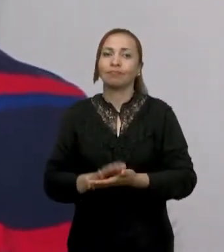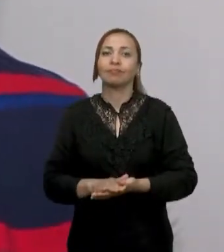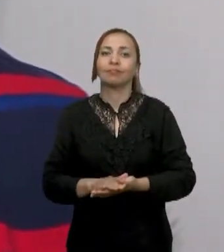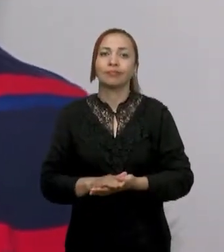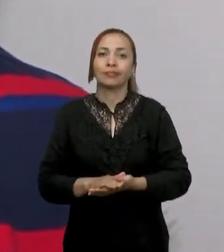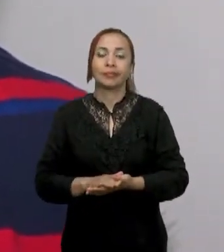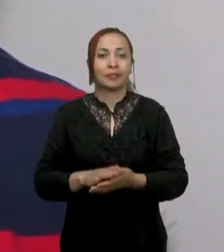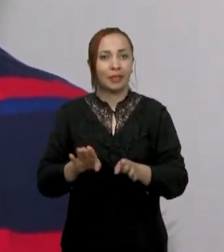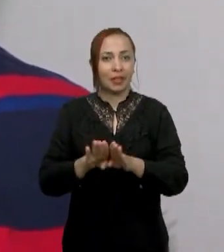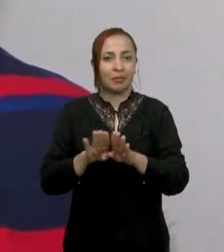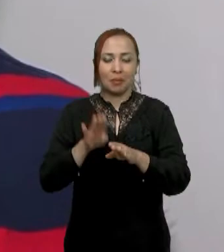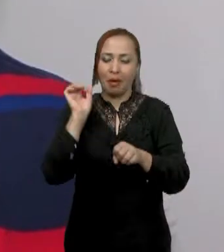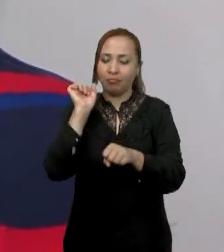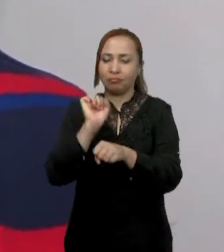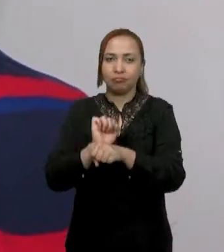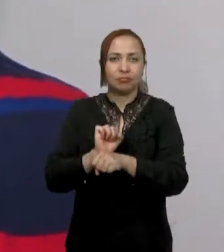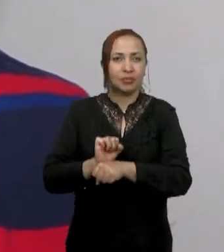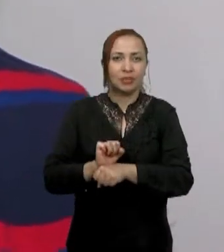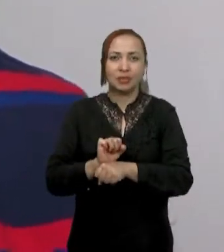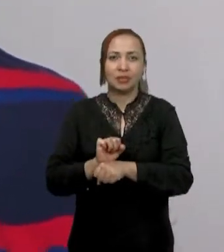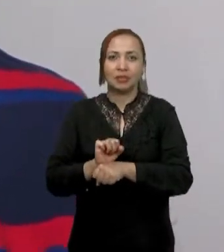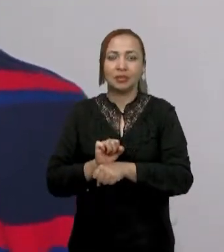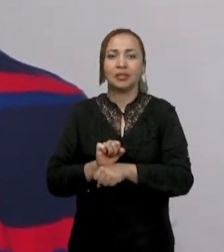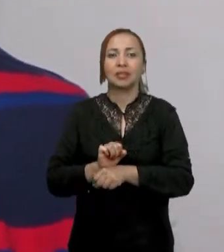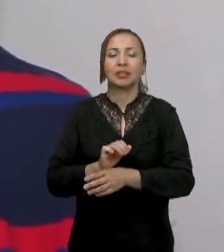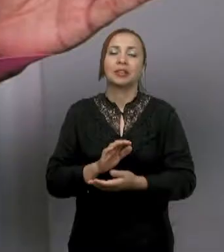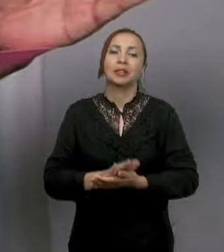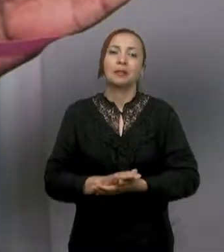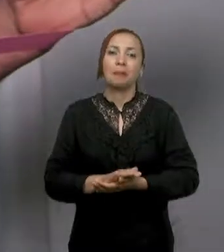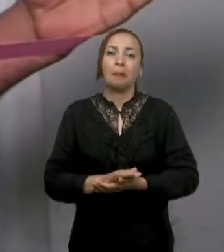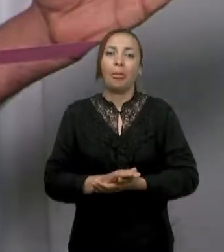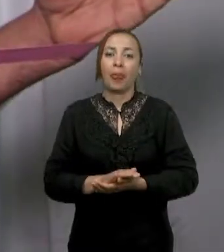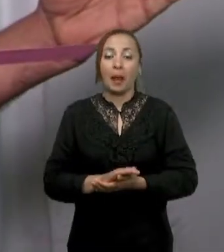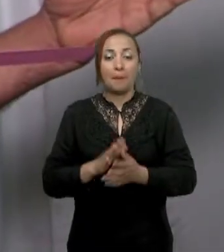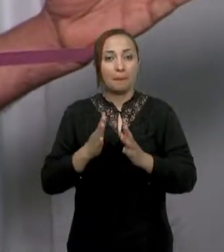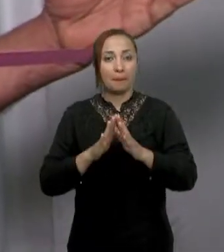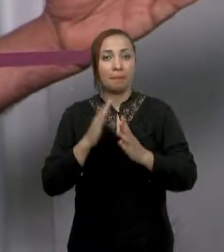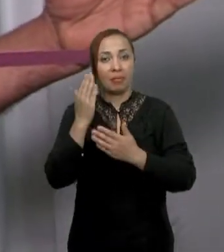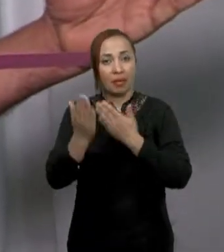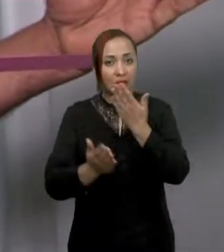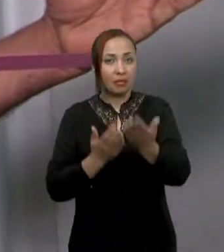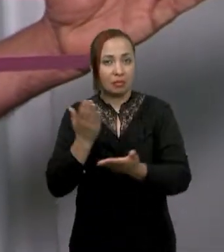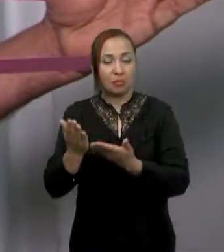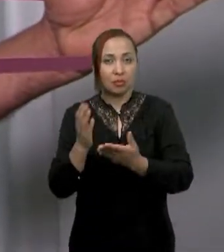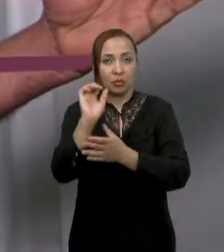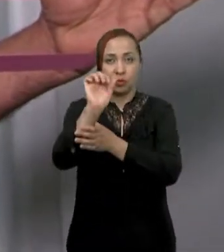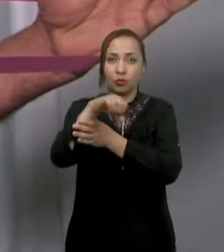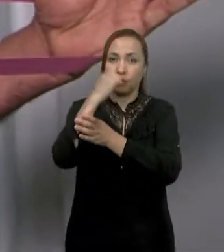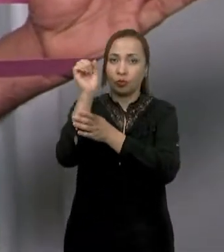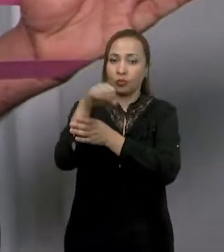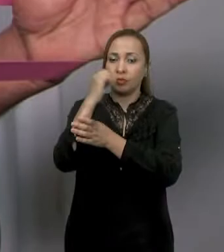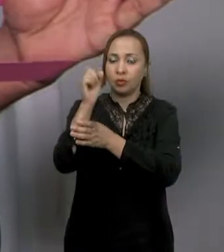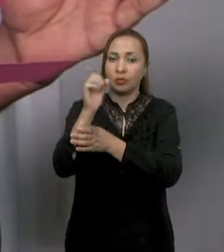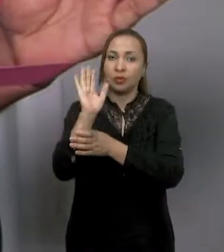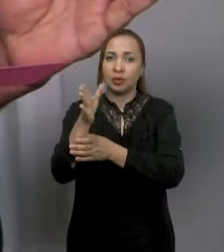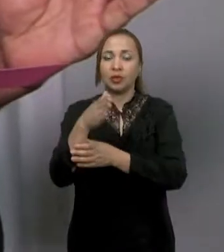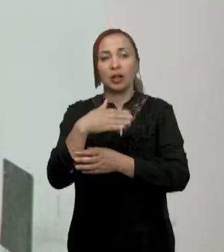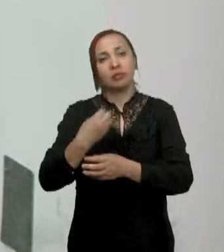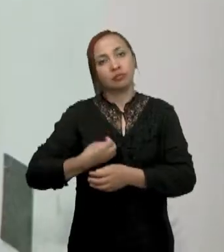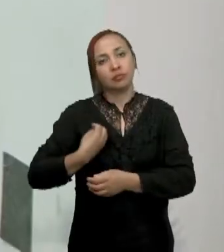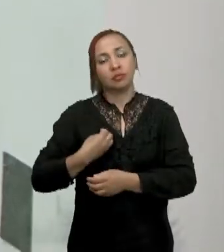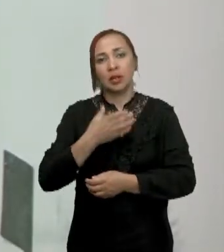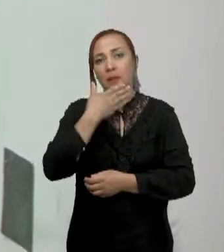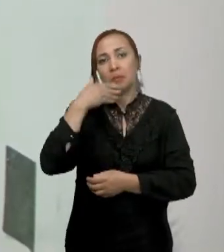e uma parestesia, né, nos membros. Com esse tratamento de fisioterapia já